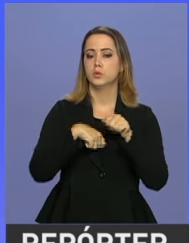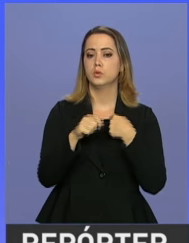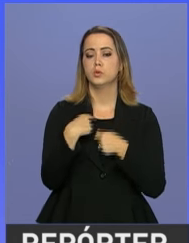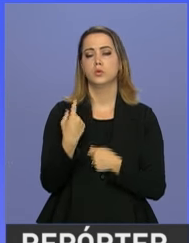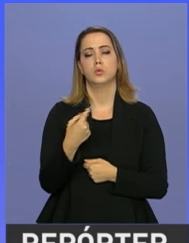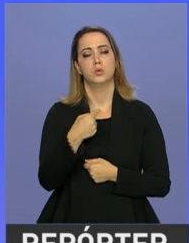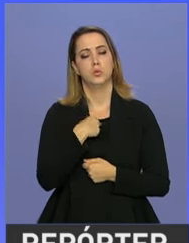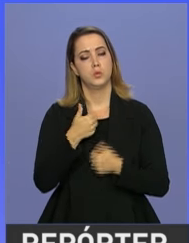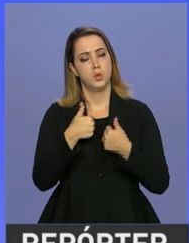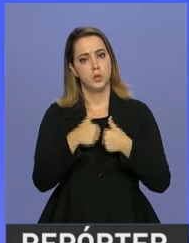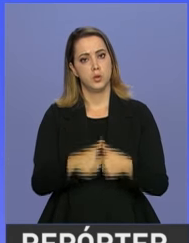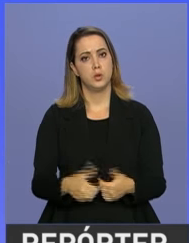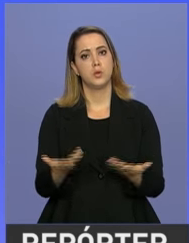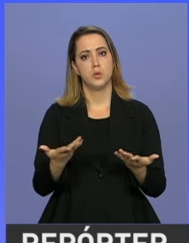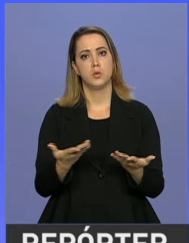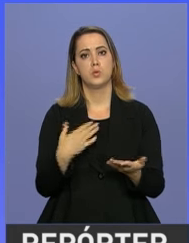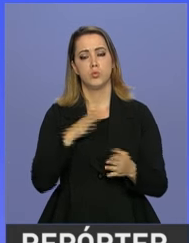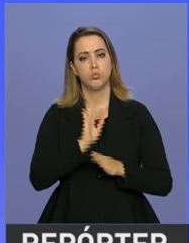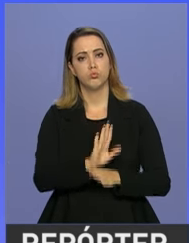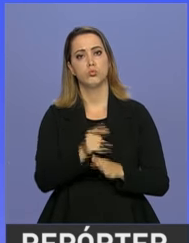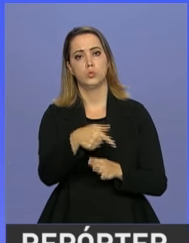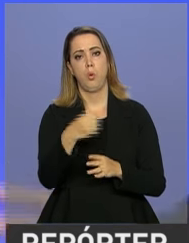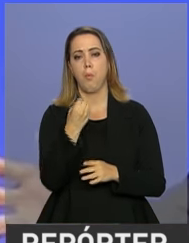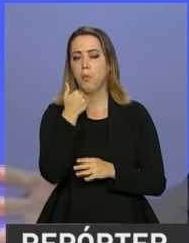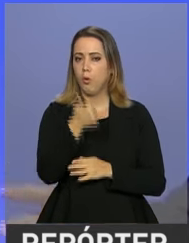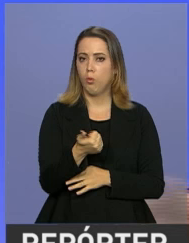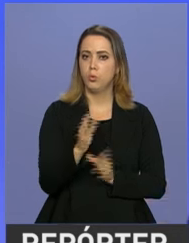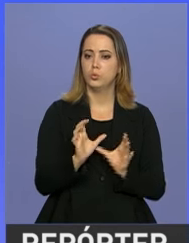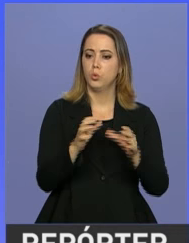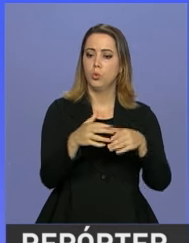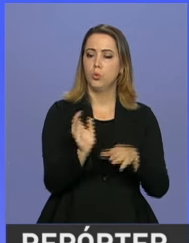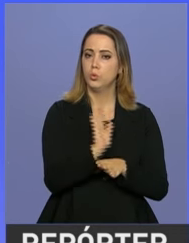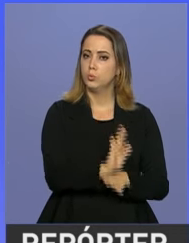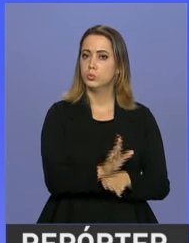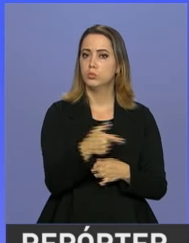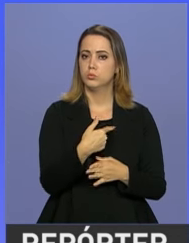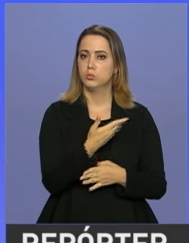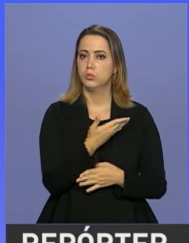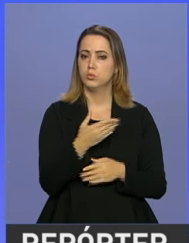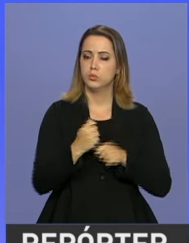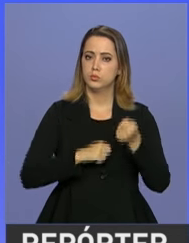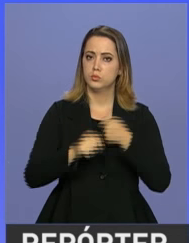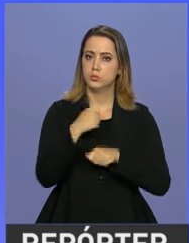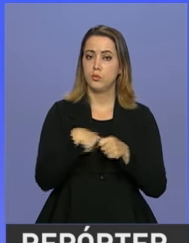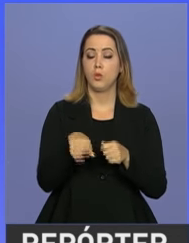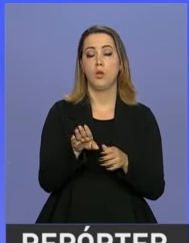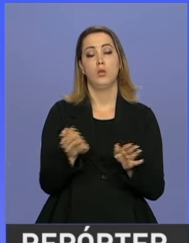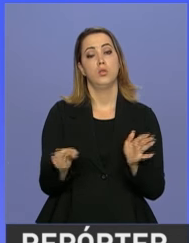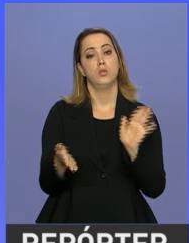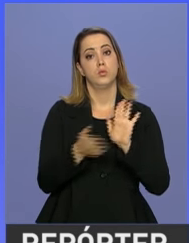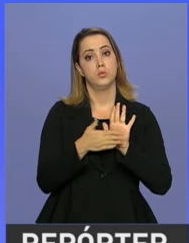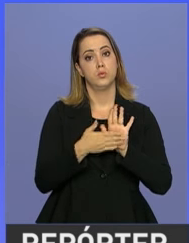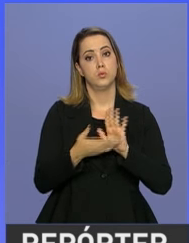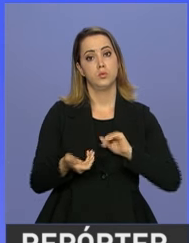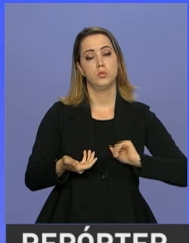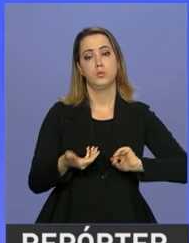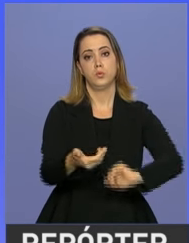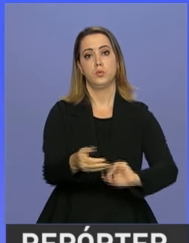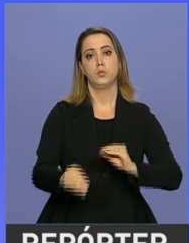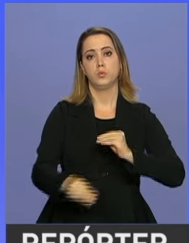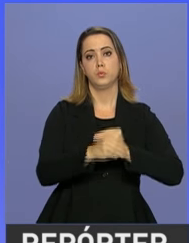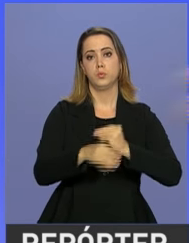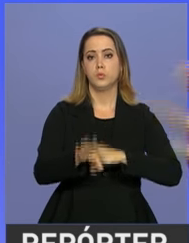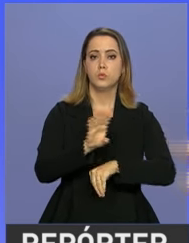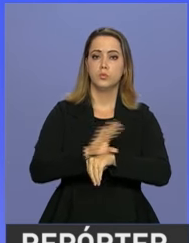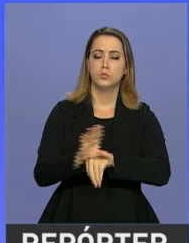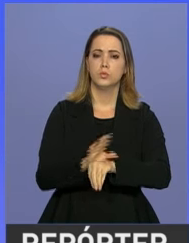do nosso governo, é da melhor suposição, nós mandamos para o Congresso Nacional uma proposta de emenda constitucional que